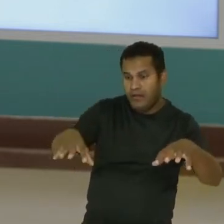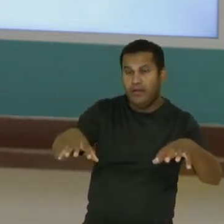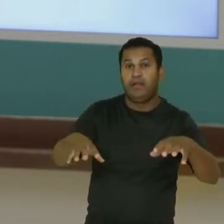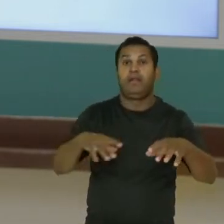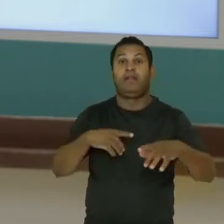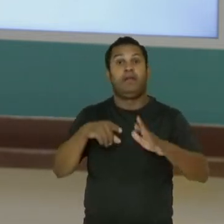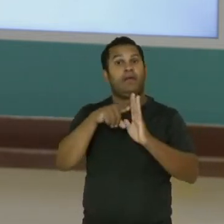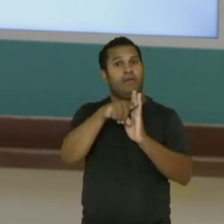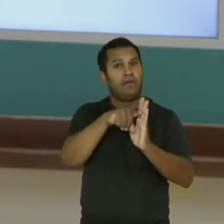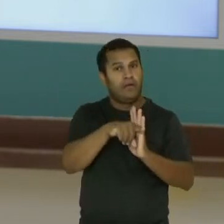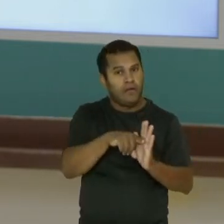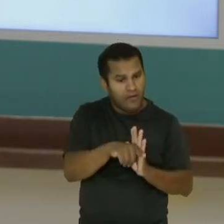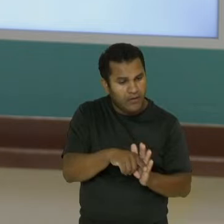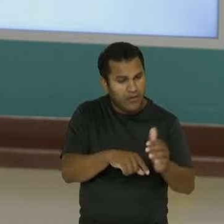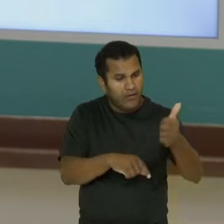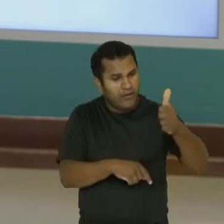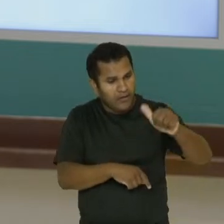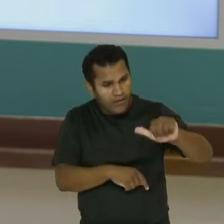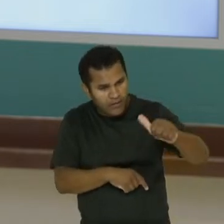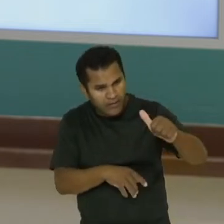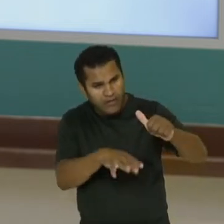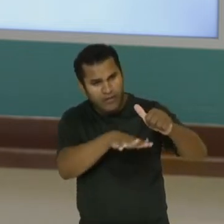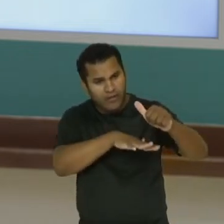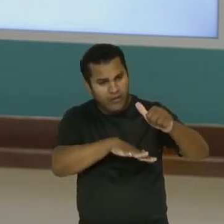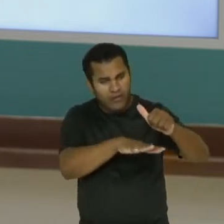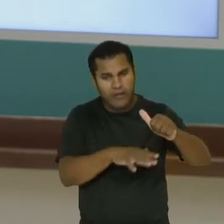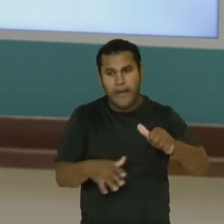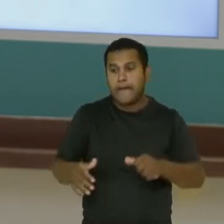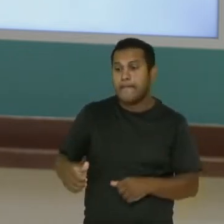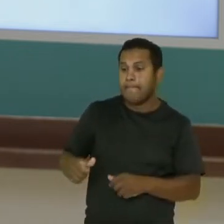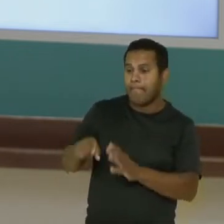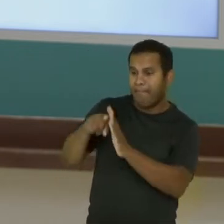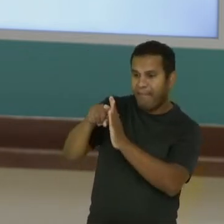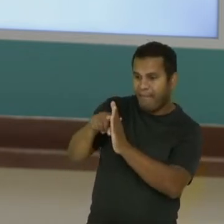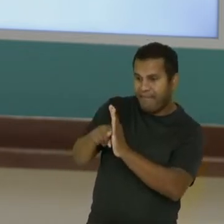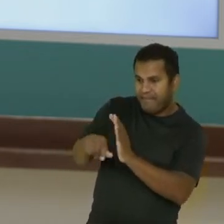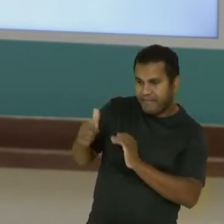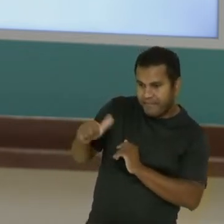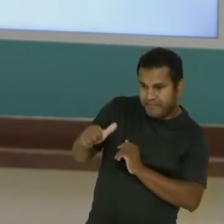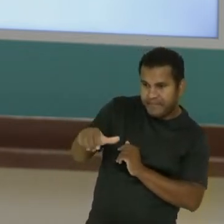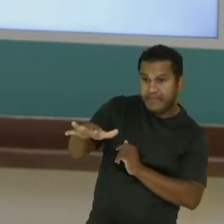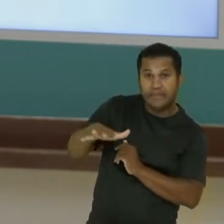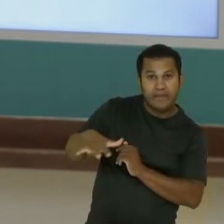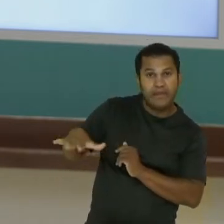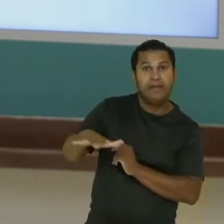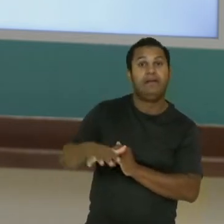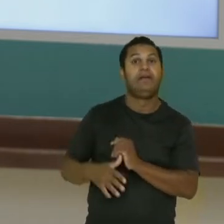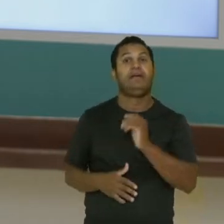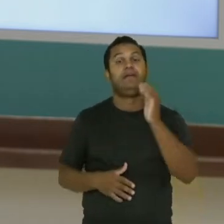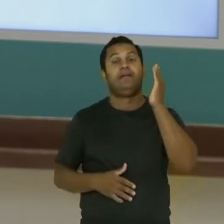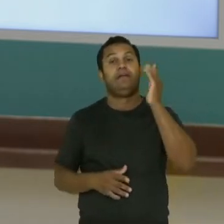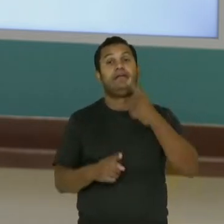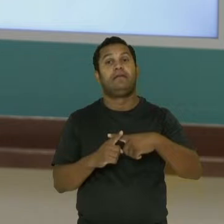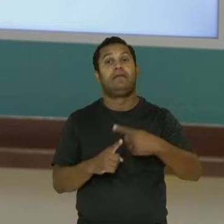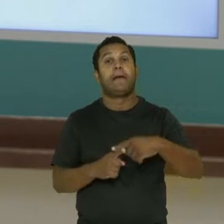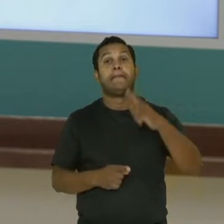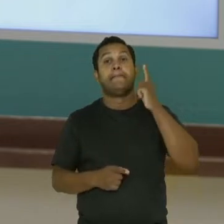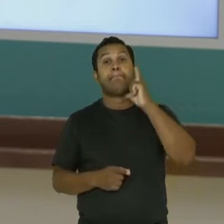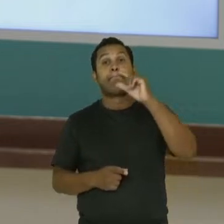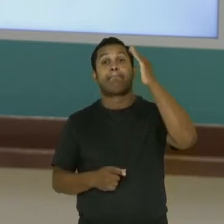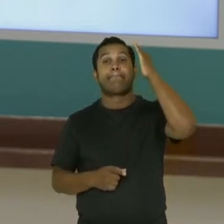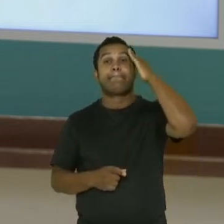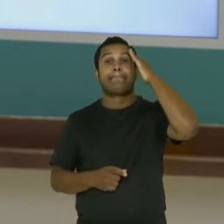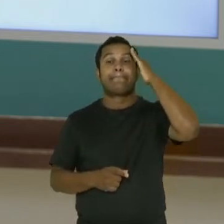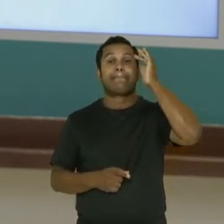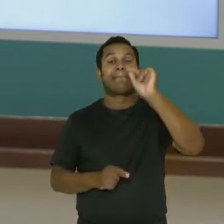planejamento sobre as necessidades, né? Porque a principal preocupação é atender, por exemplo, as populações